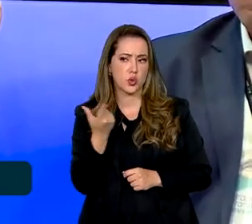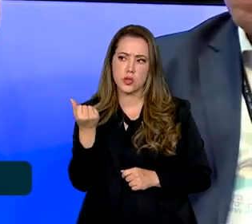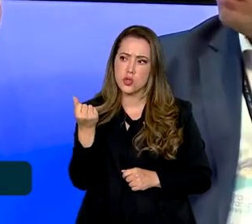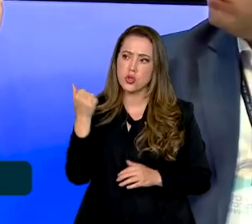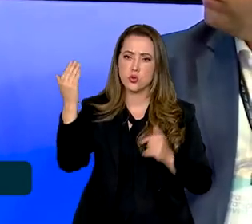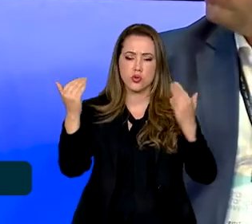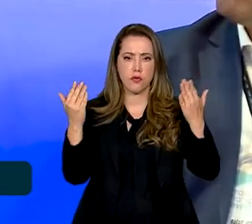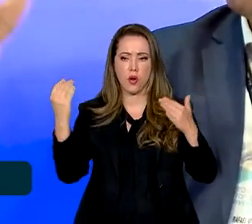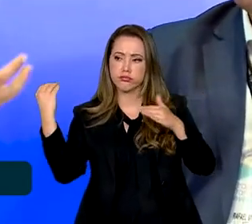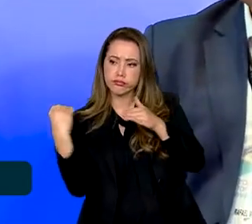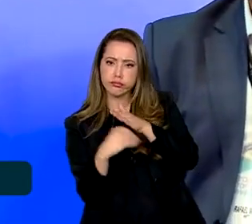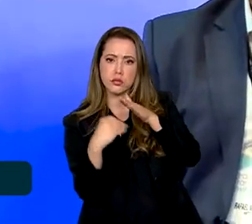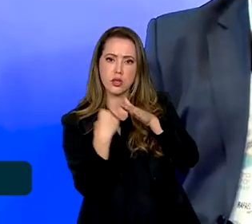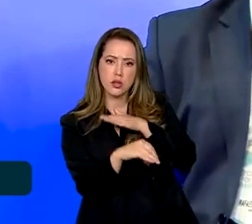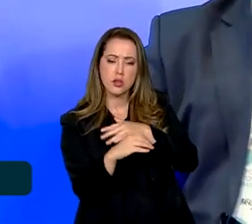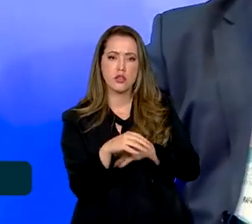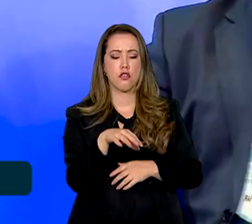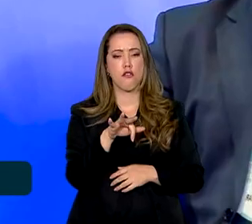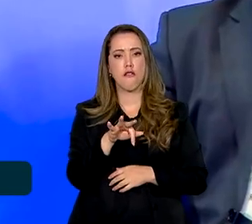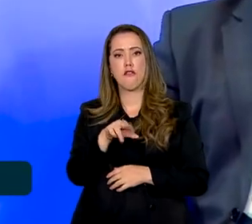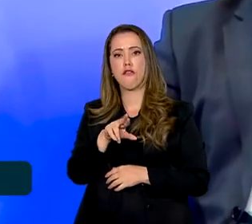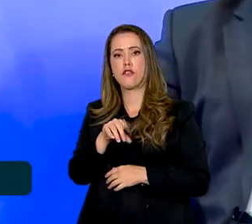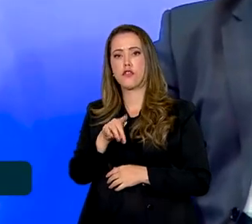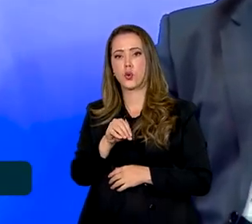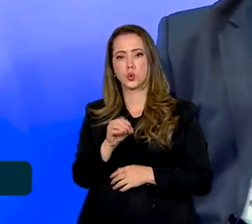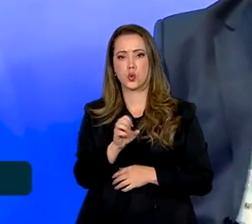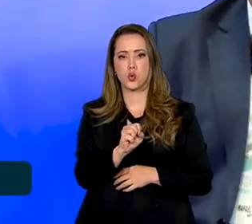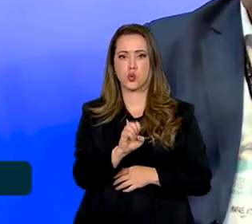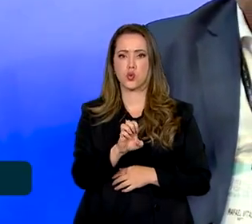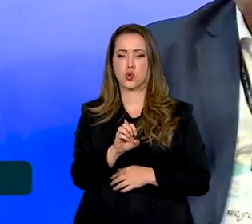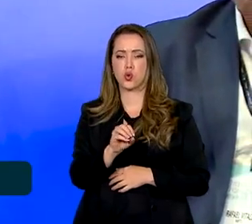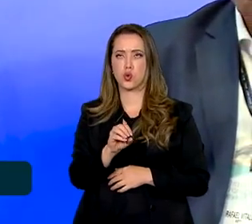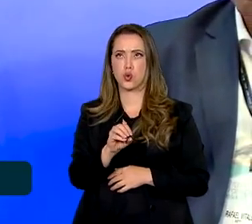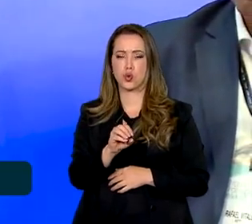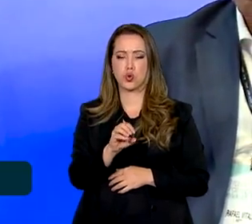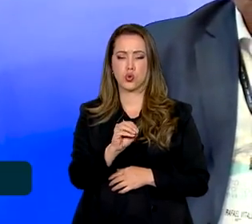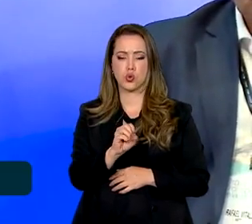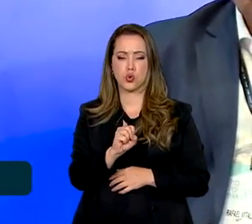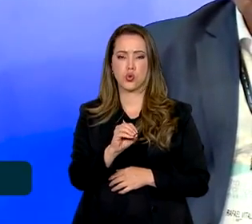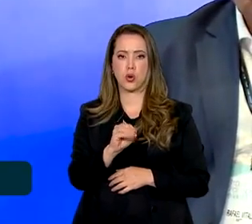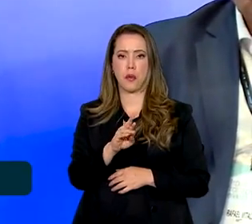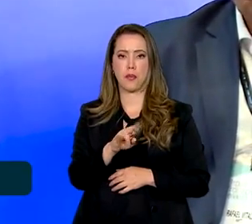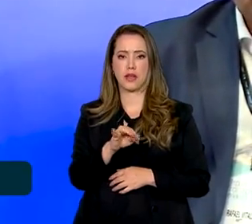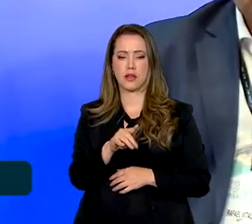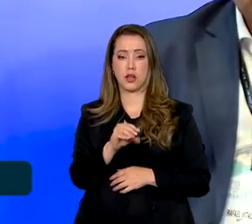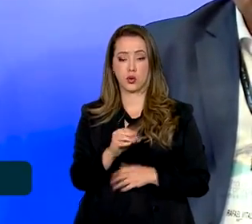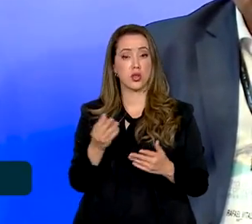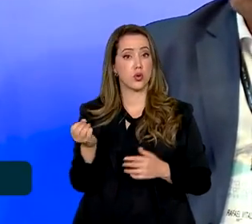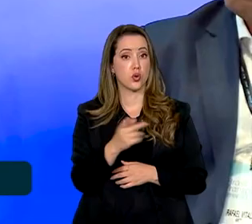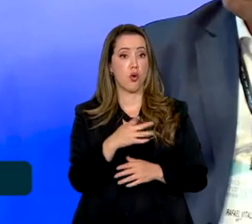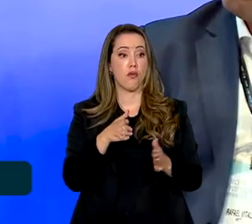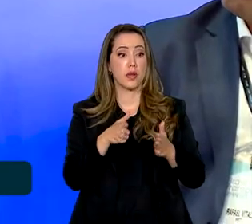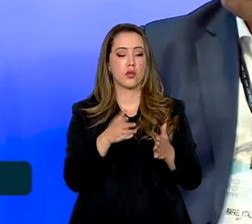internacional dos fundos soberanos. A gente já observou isso. Nós temos novos players no mercado, que são os fundos, a construção